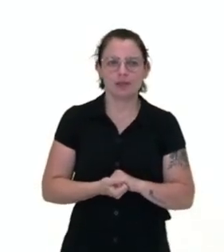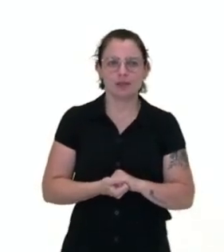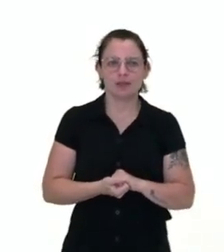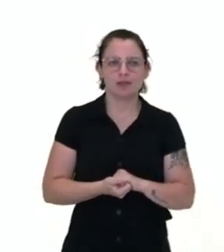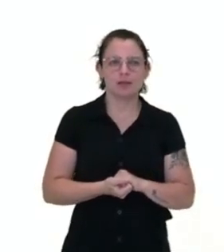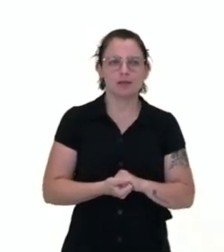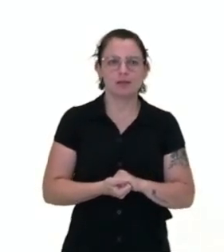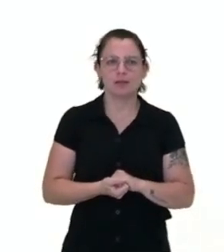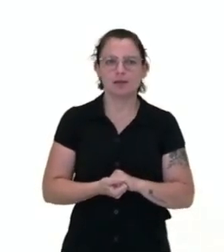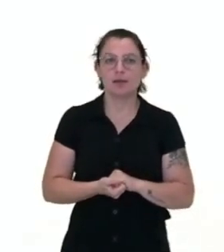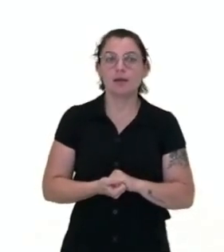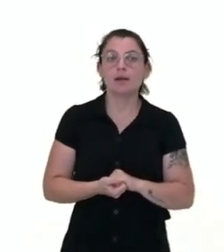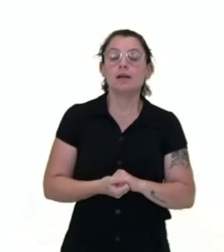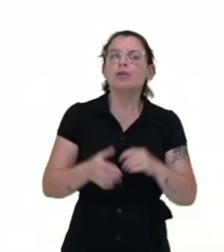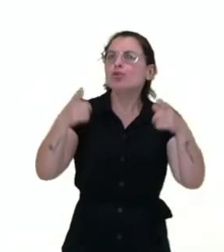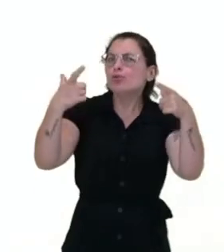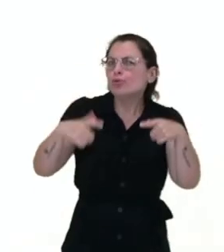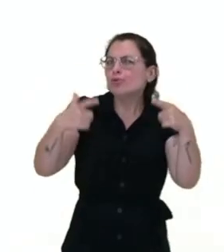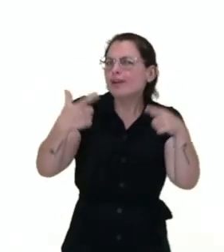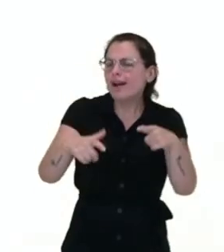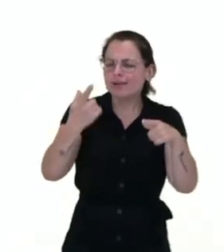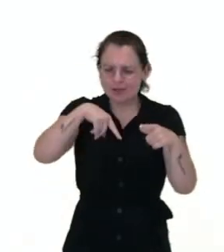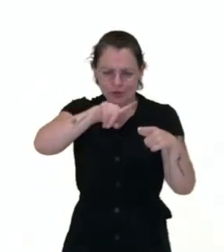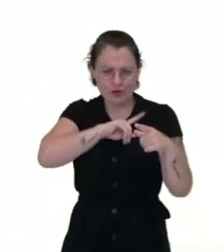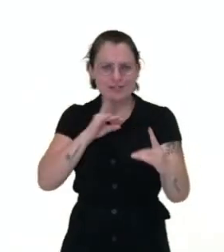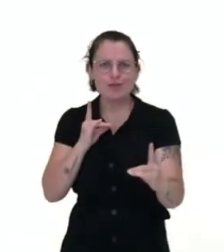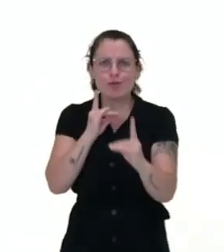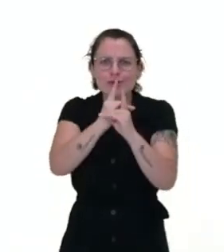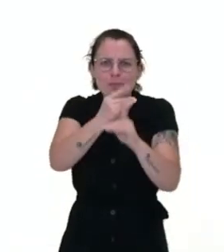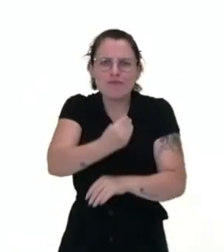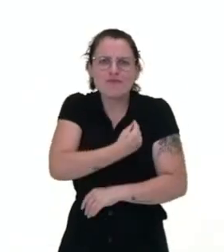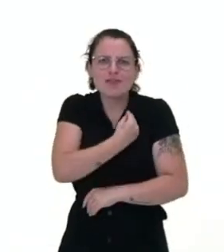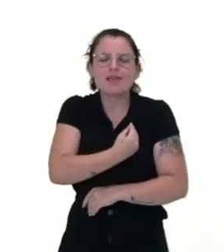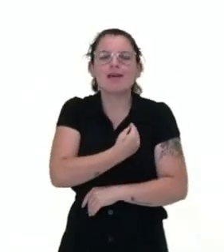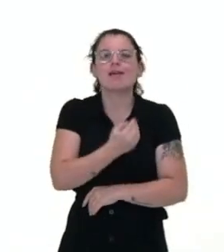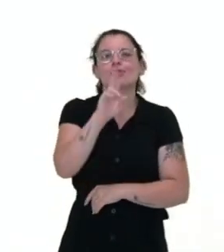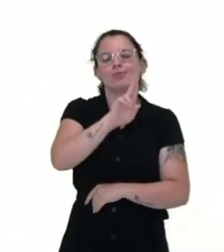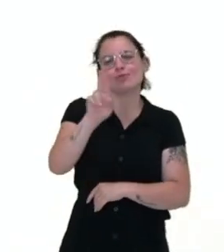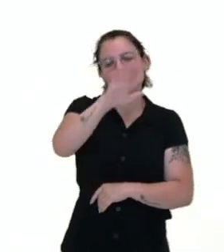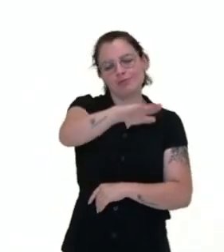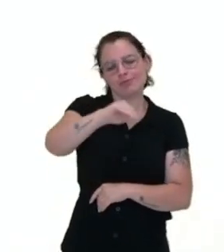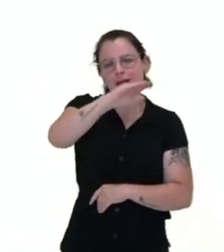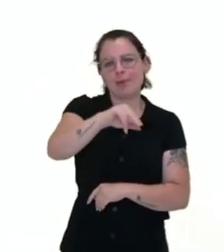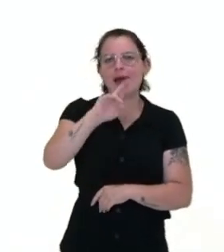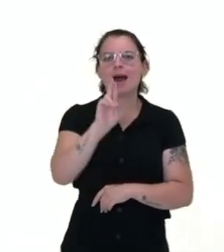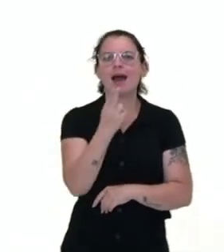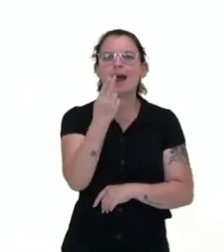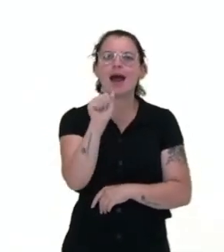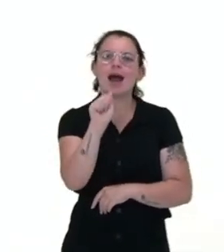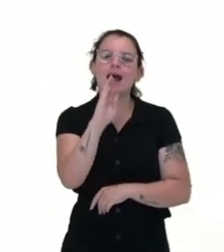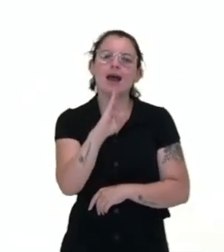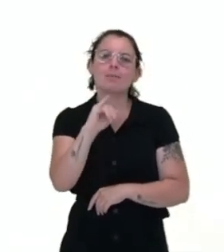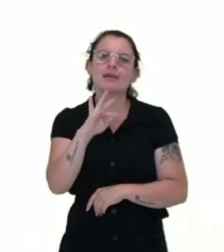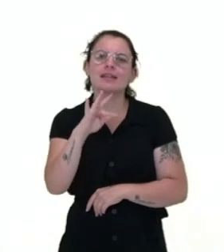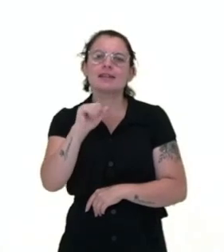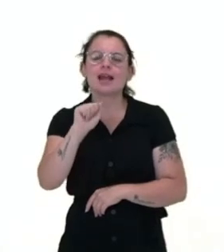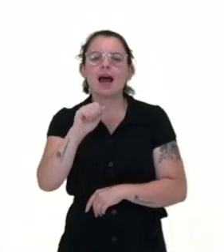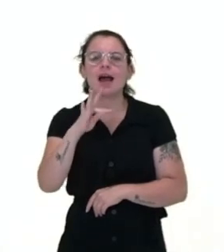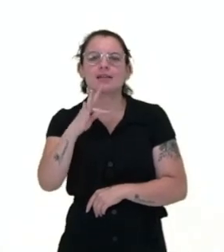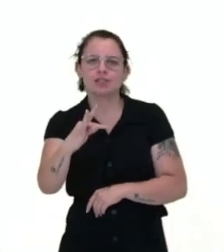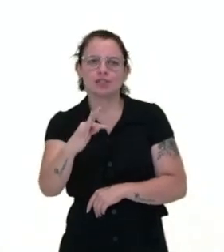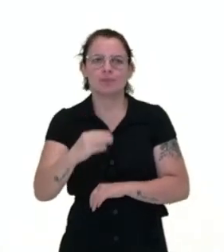de habitat. Então o ecossistema ele é muito amplo, ele é muito grande e nós temos que saber o local